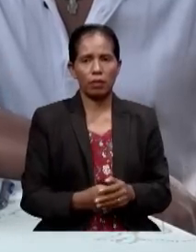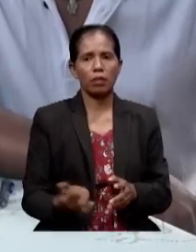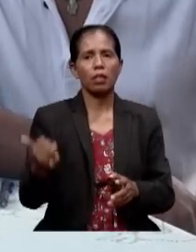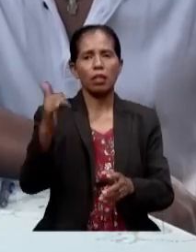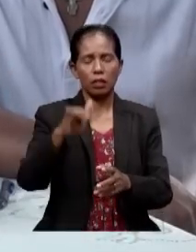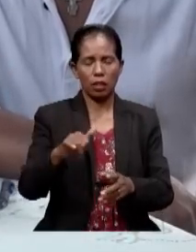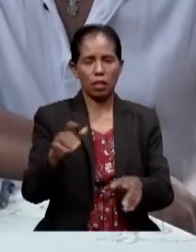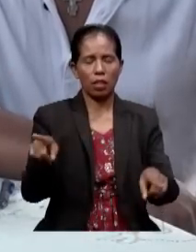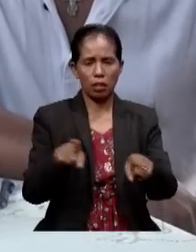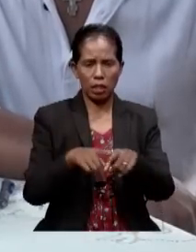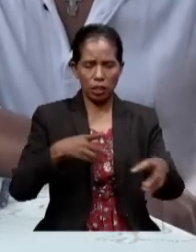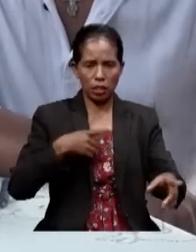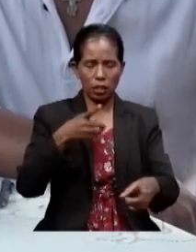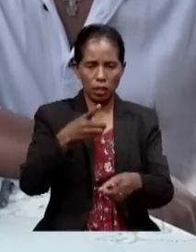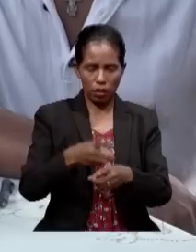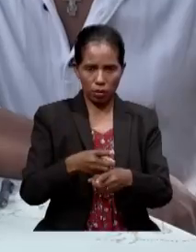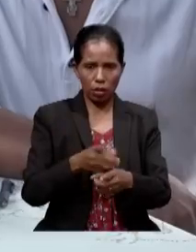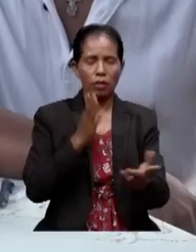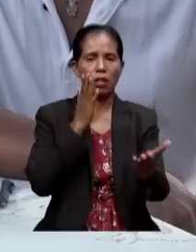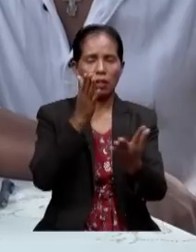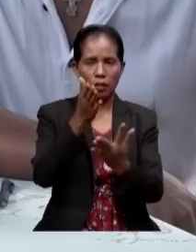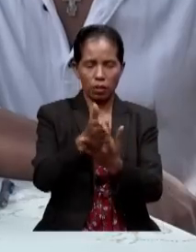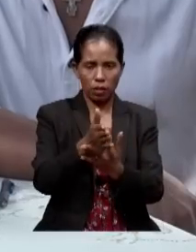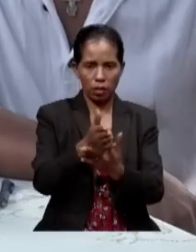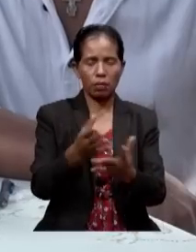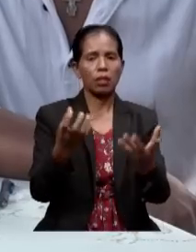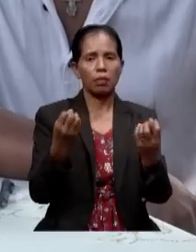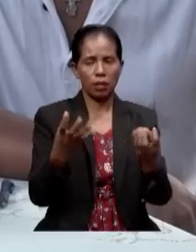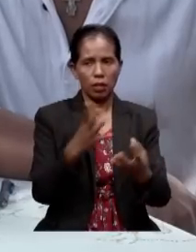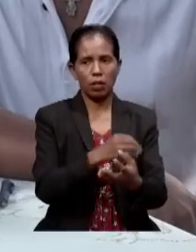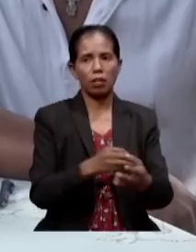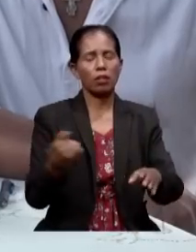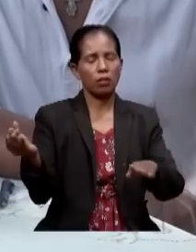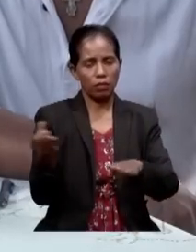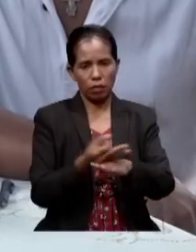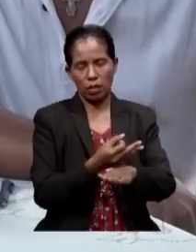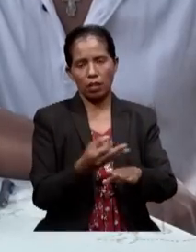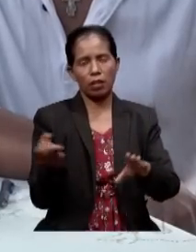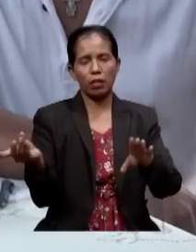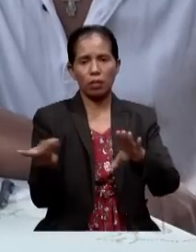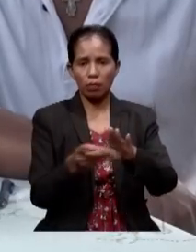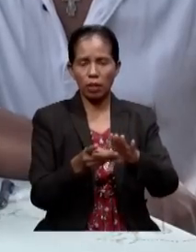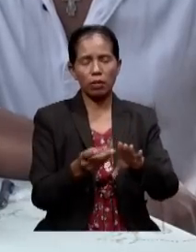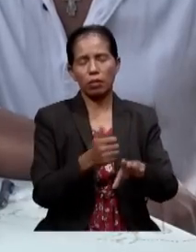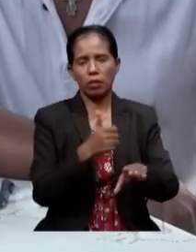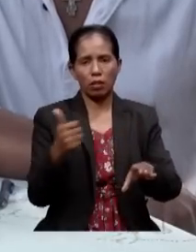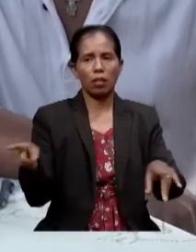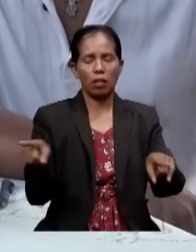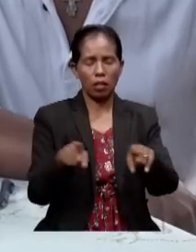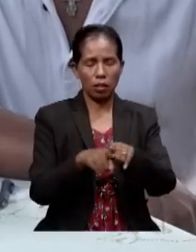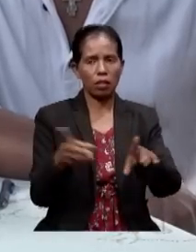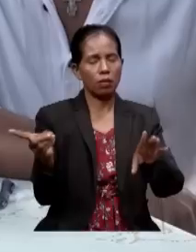mos ia direito atu acesso buat balu, documentos balu, liga ho documentos